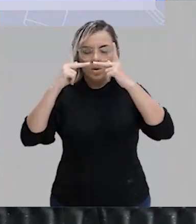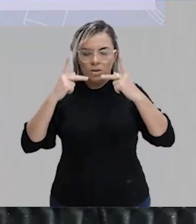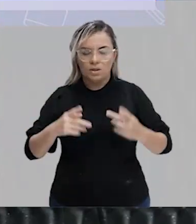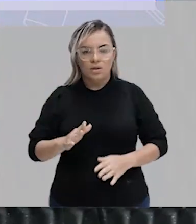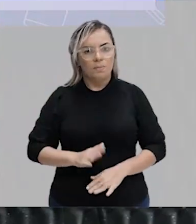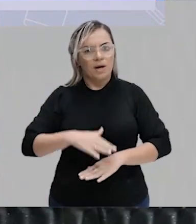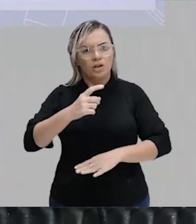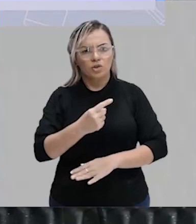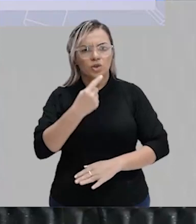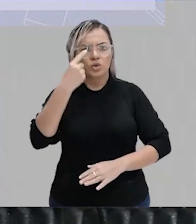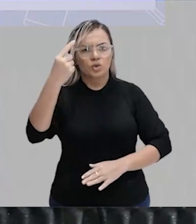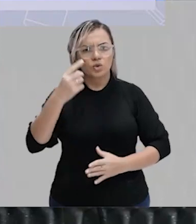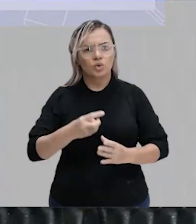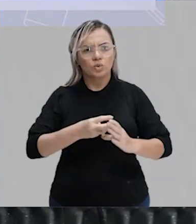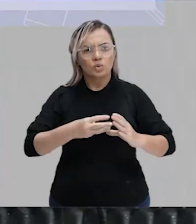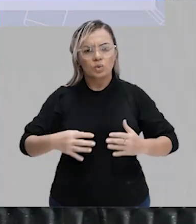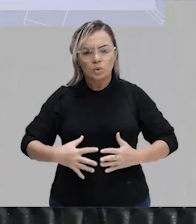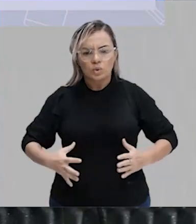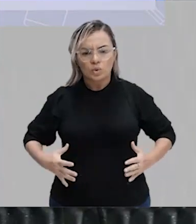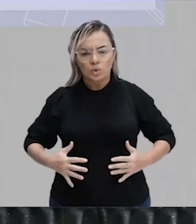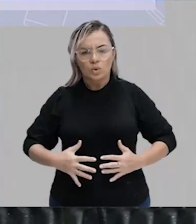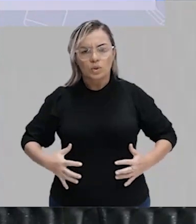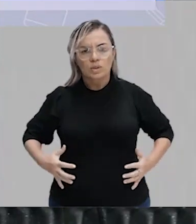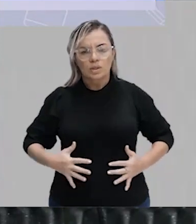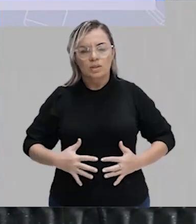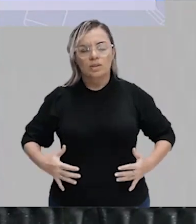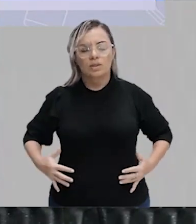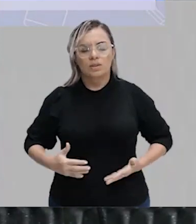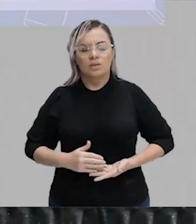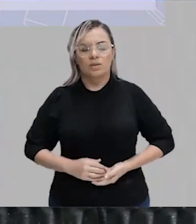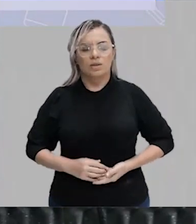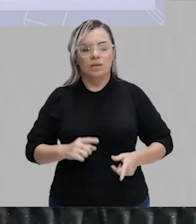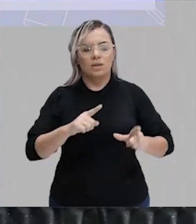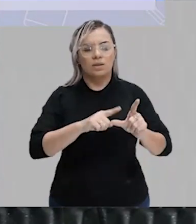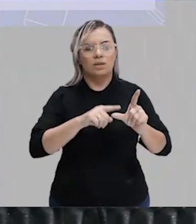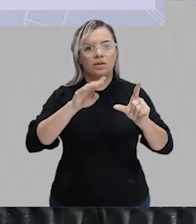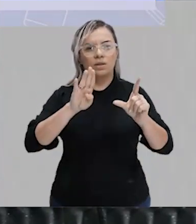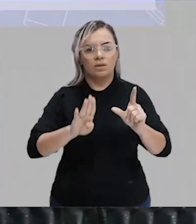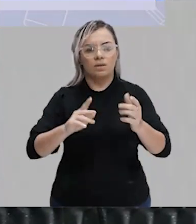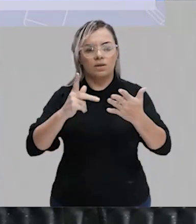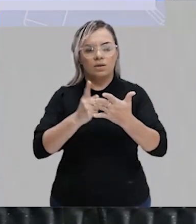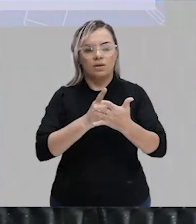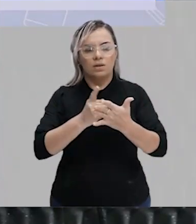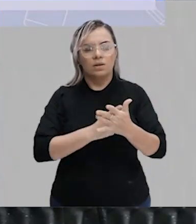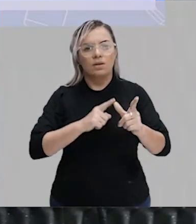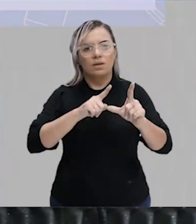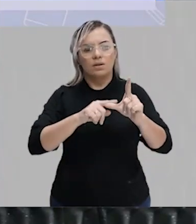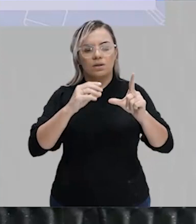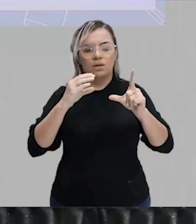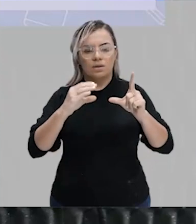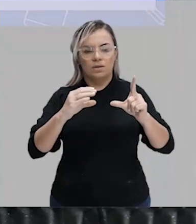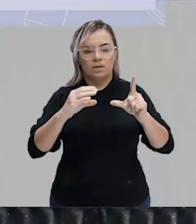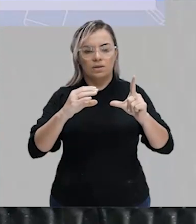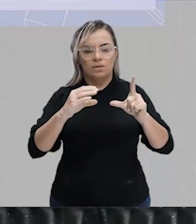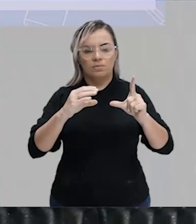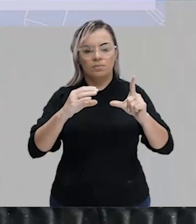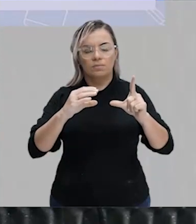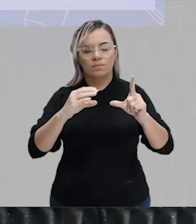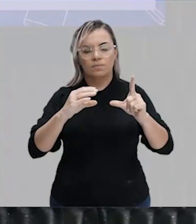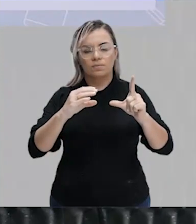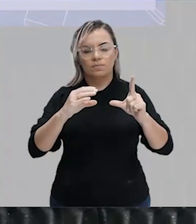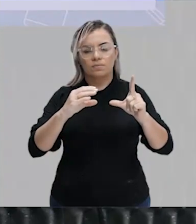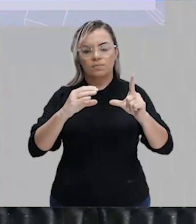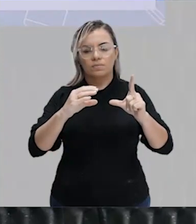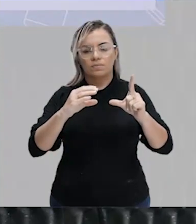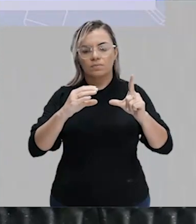A letra B, então, está errada. A letra C. Por ocorrerem durante o desenvolvimento